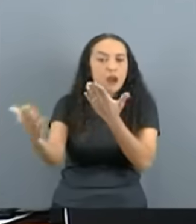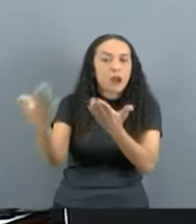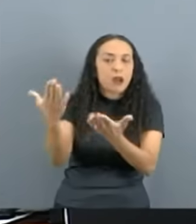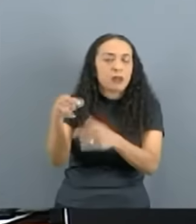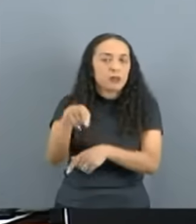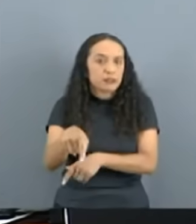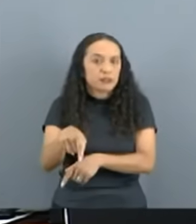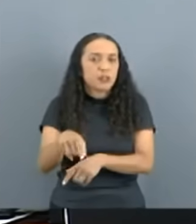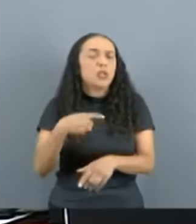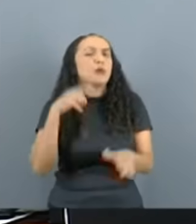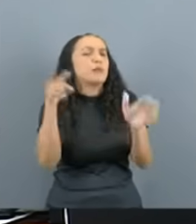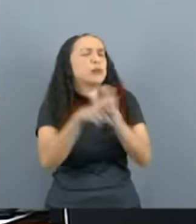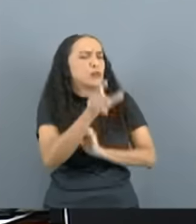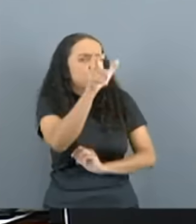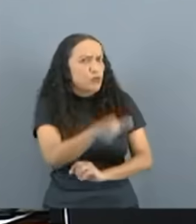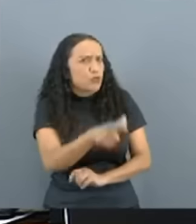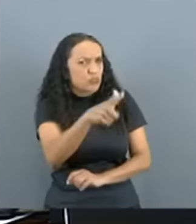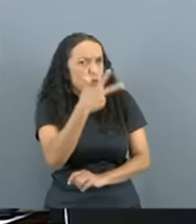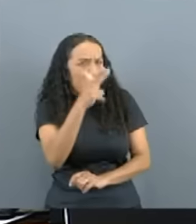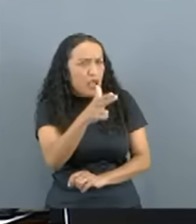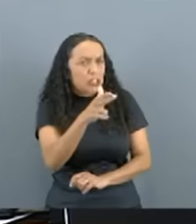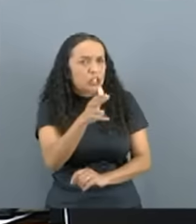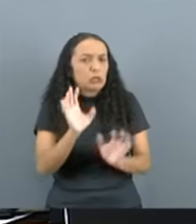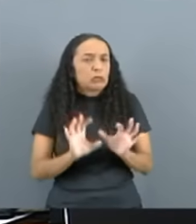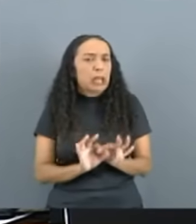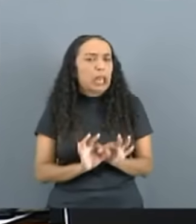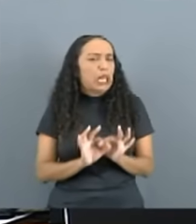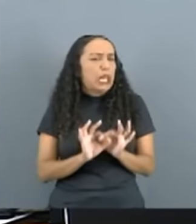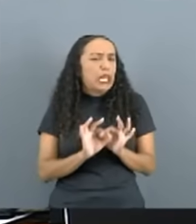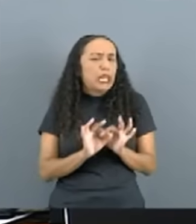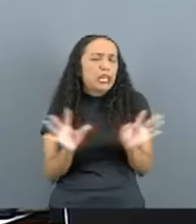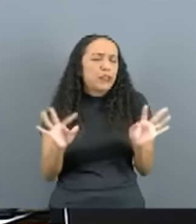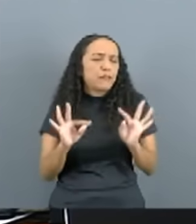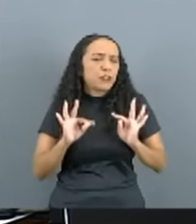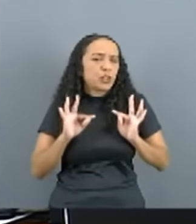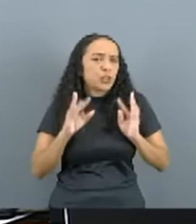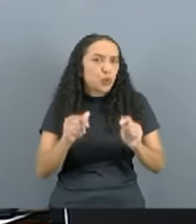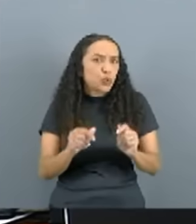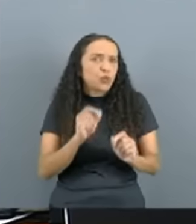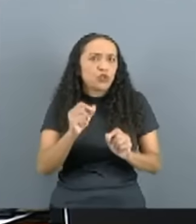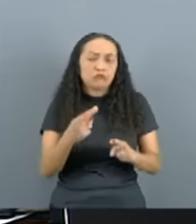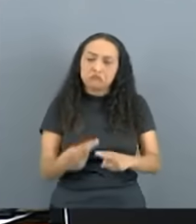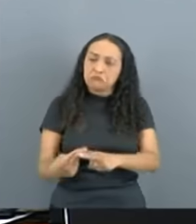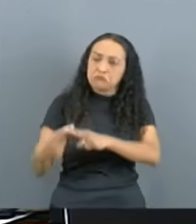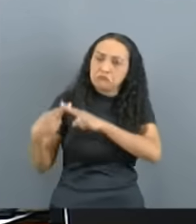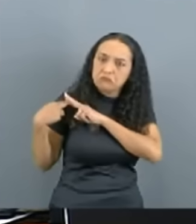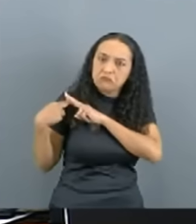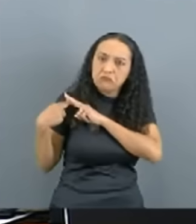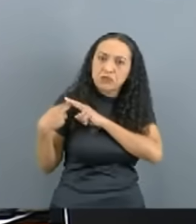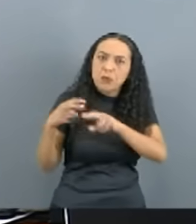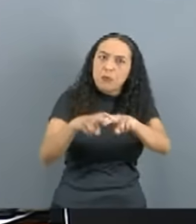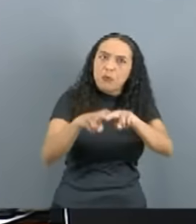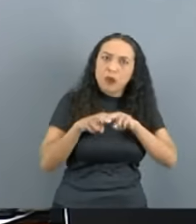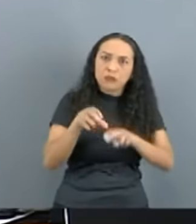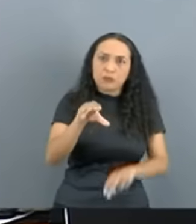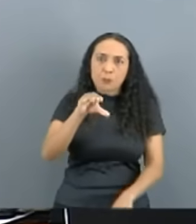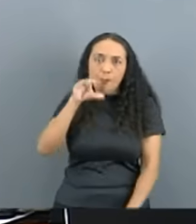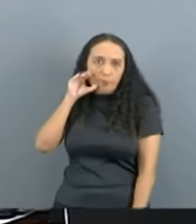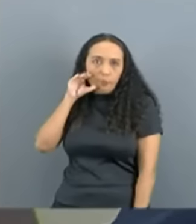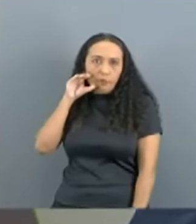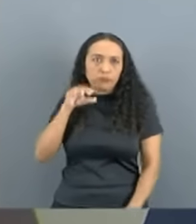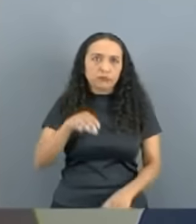para o senhor se considera isento, totalmente isento, de responsabilidade por essa omissão?